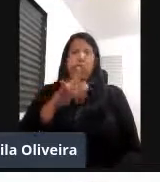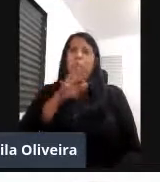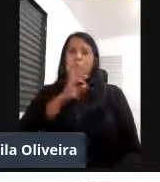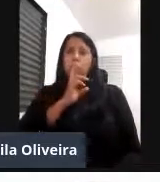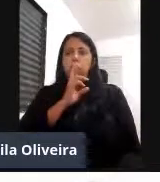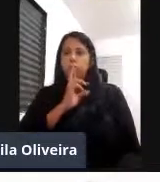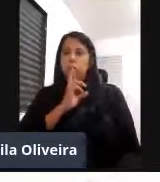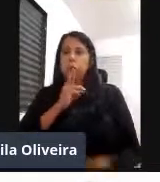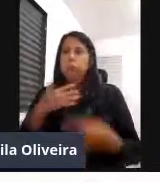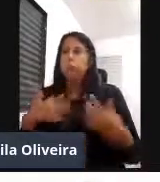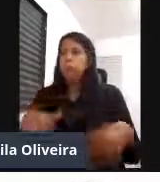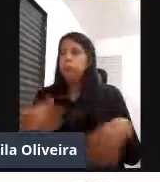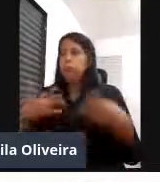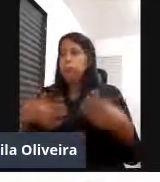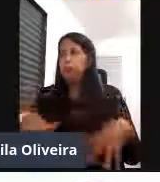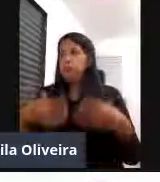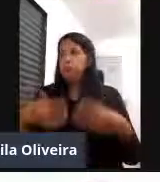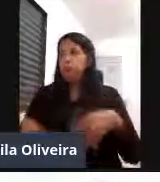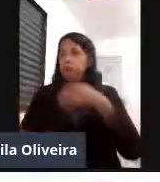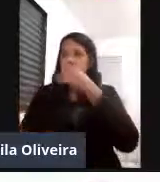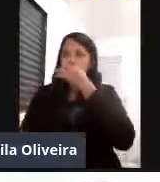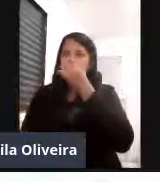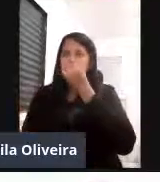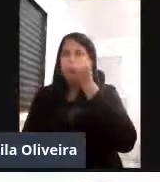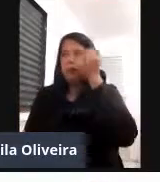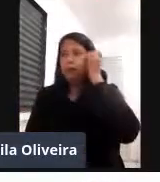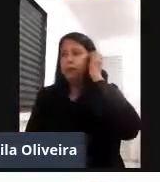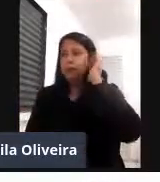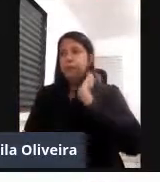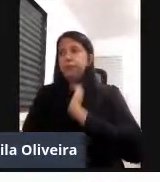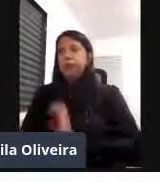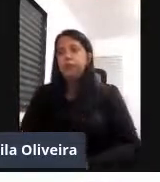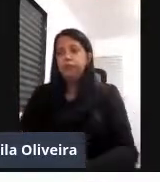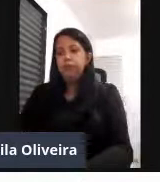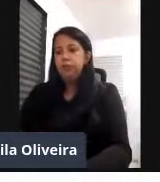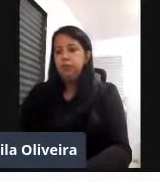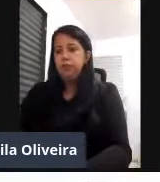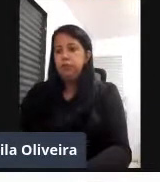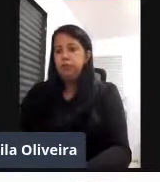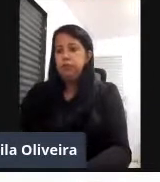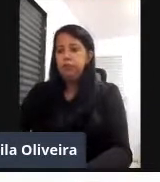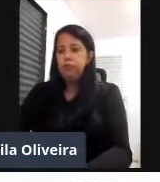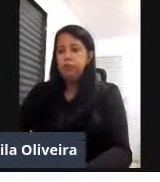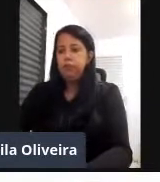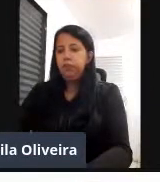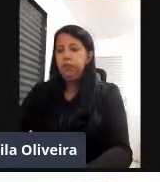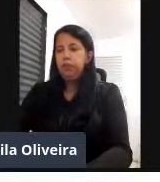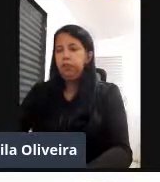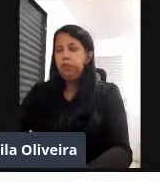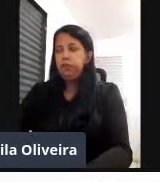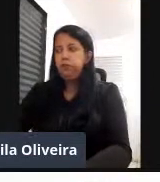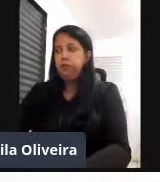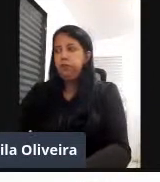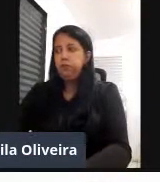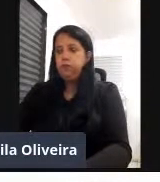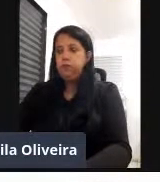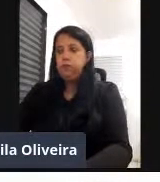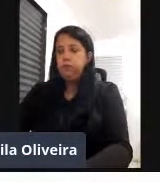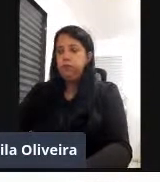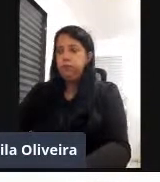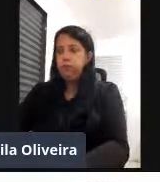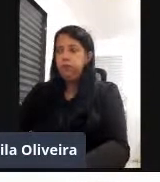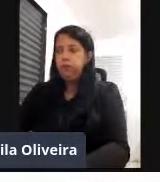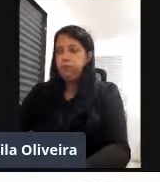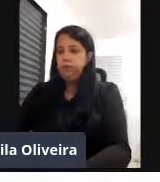Ó. Então, vocês podem olhar aqui, ó. E ele tem de todos os anos, porque eu não defini ainda o período, certo?